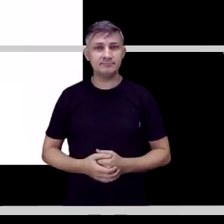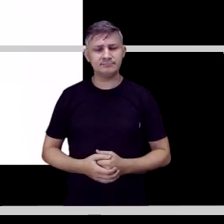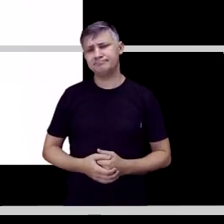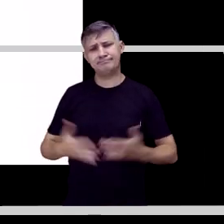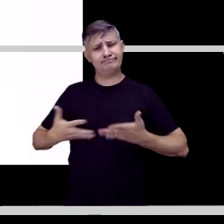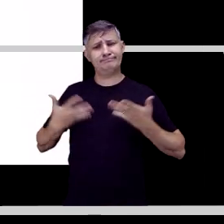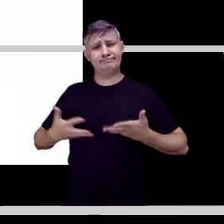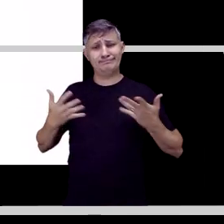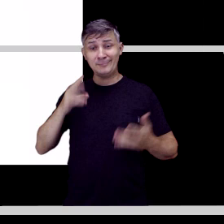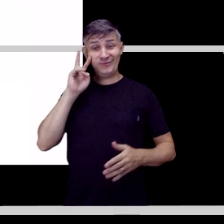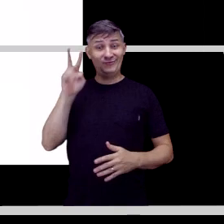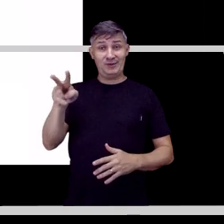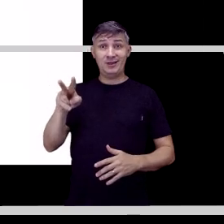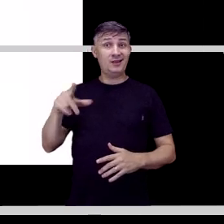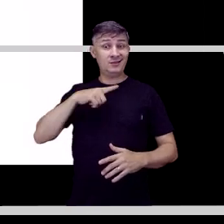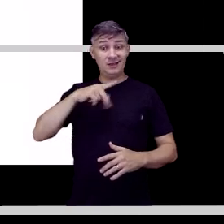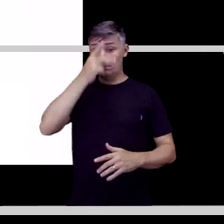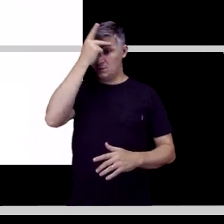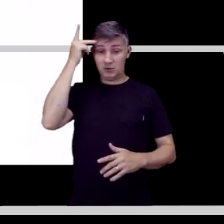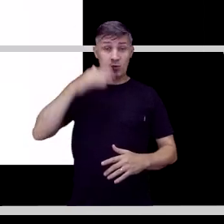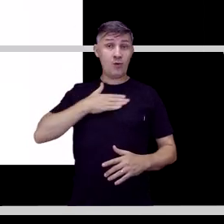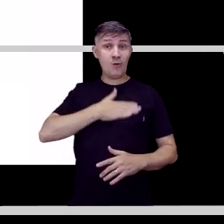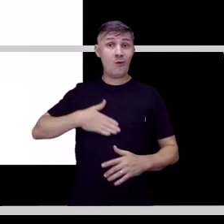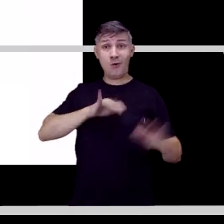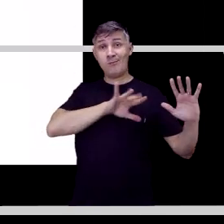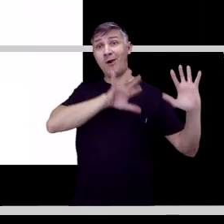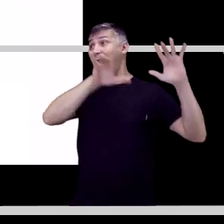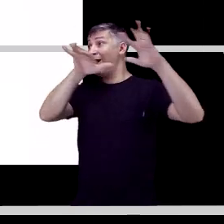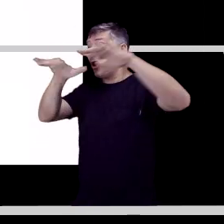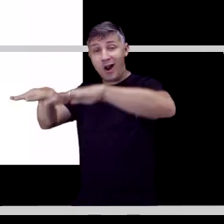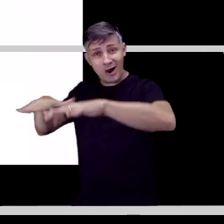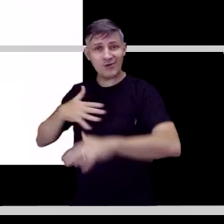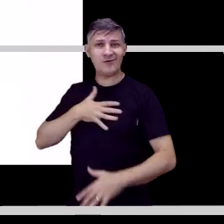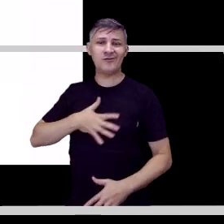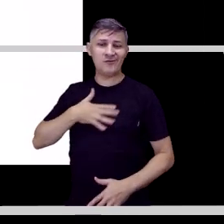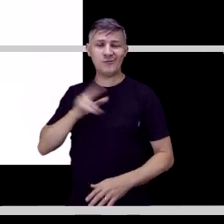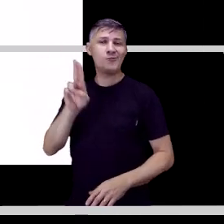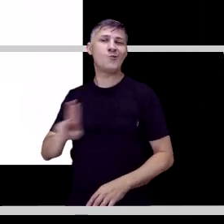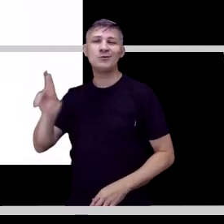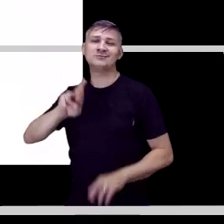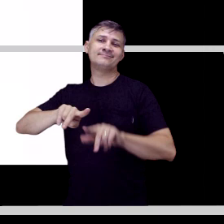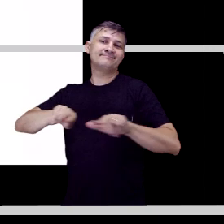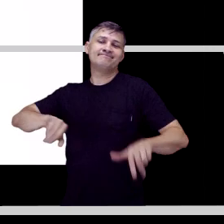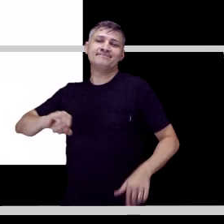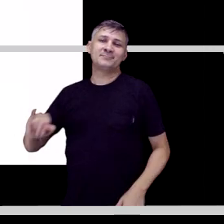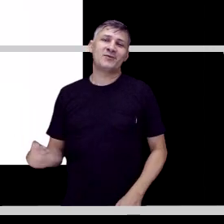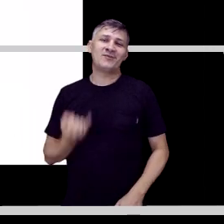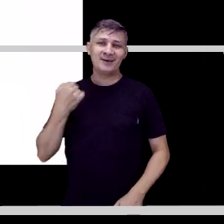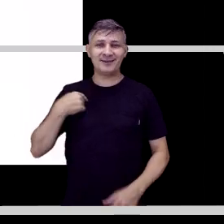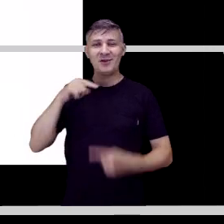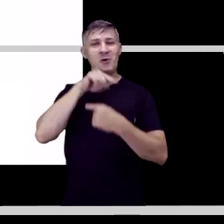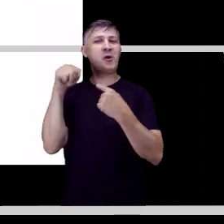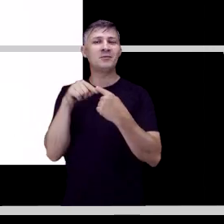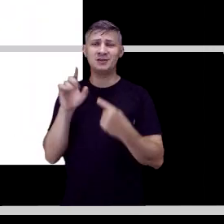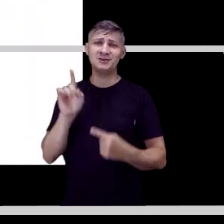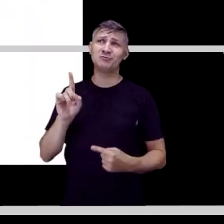uma alegria ver quando isso acontece, né? As pessoas nesse local e os usos a que ele está destinado,